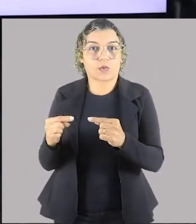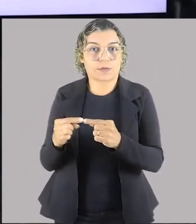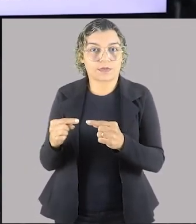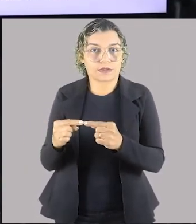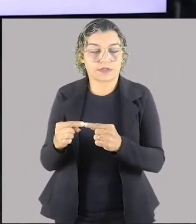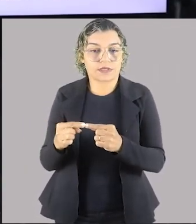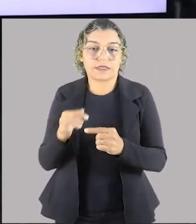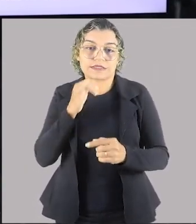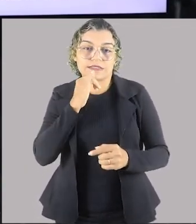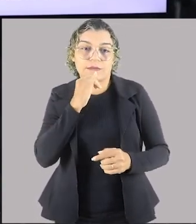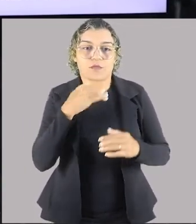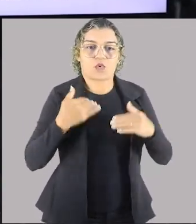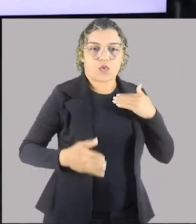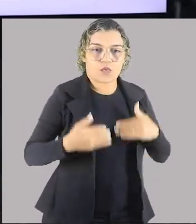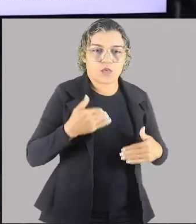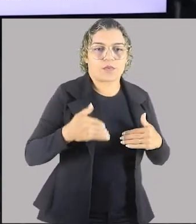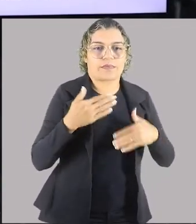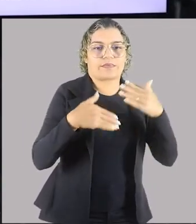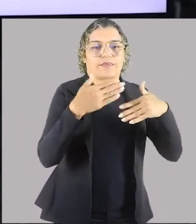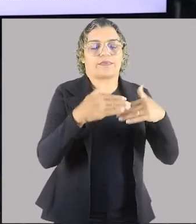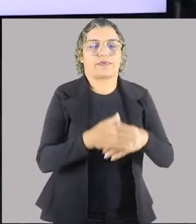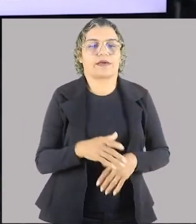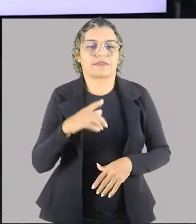e ao desempenho. Ó. A agilidade,